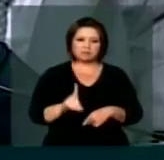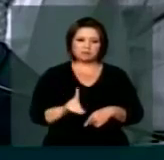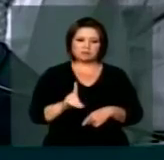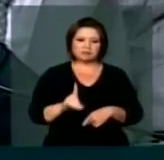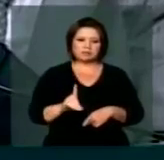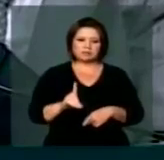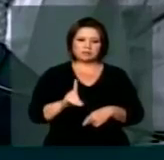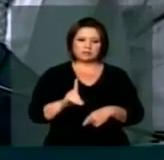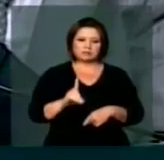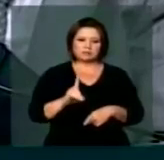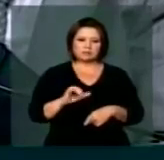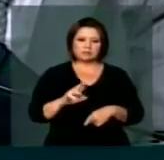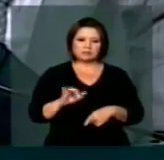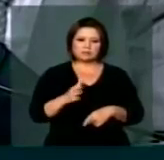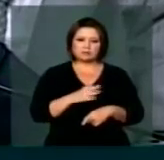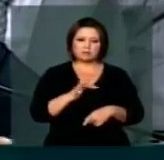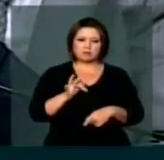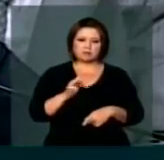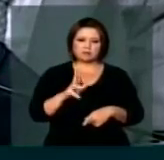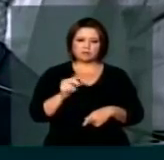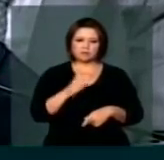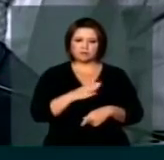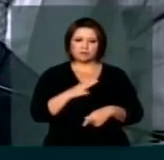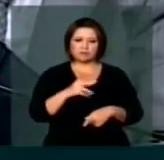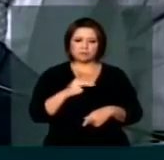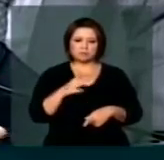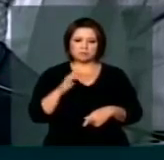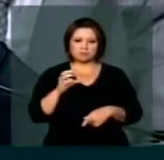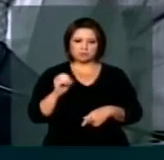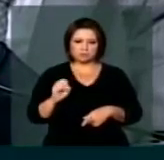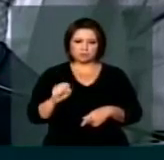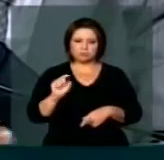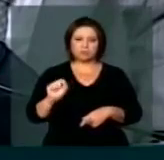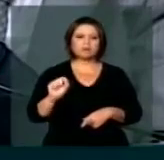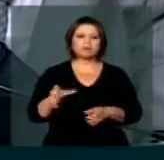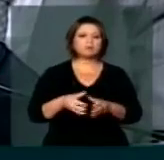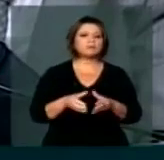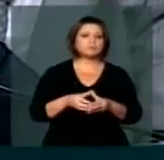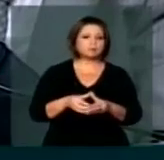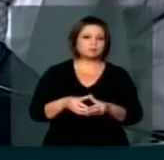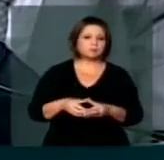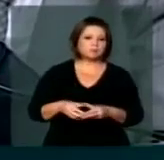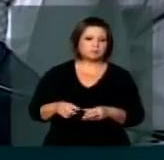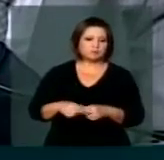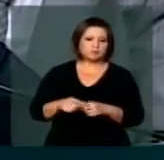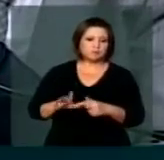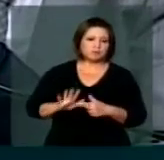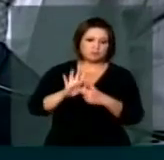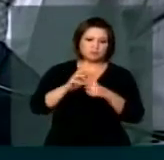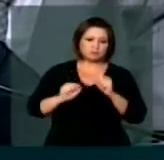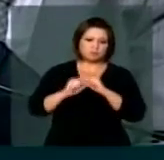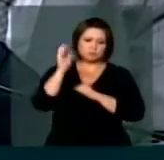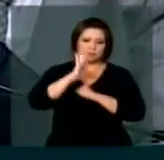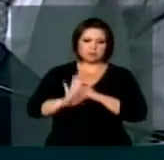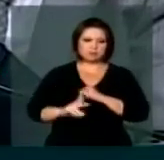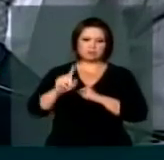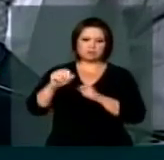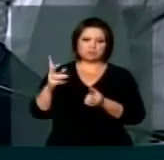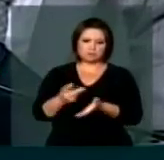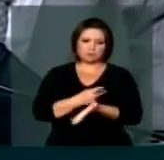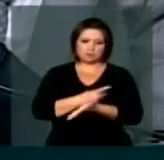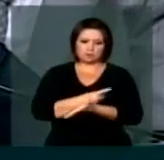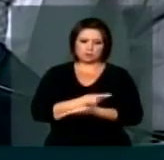de Furapoço. A diretoria de Furapoço nós sabemos qual é, está aí explícito ao Brasil o que